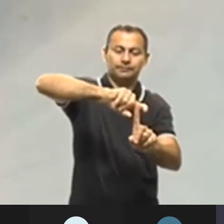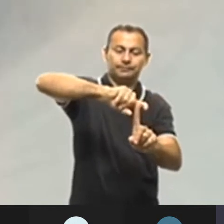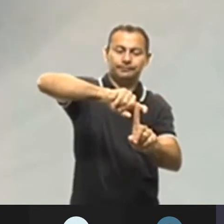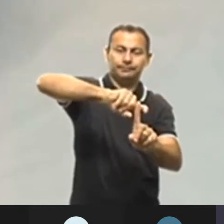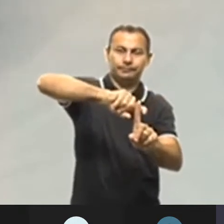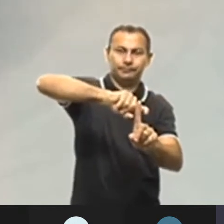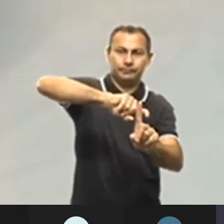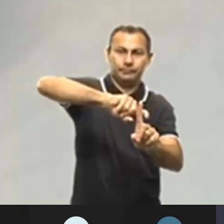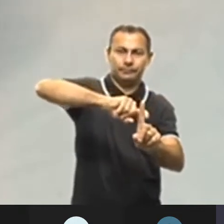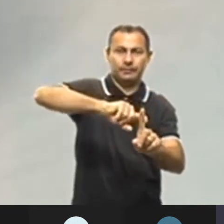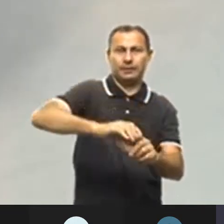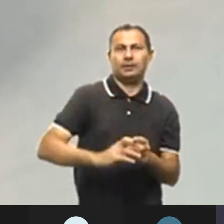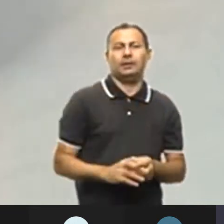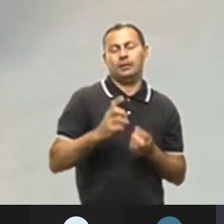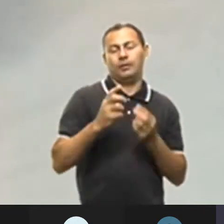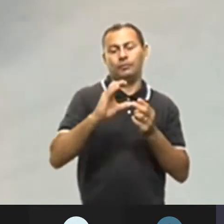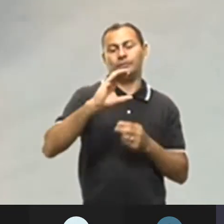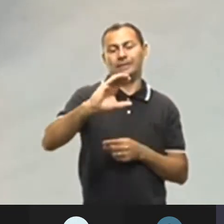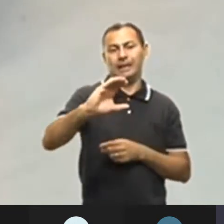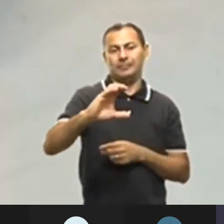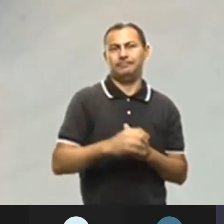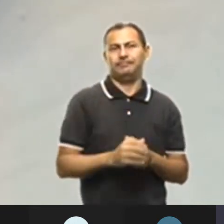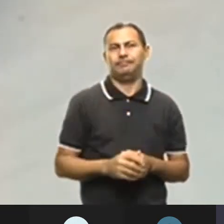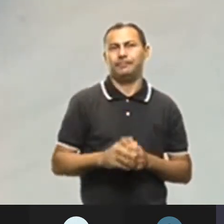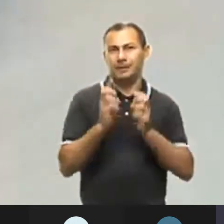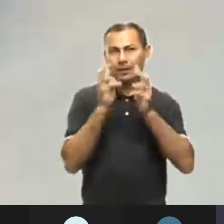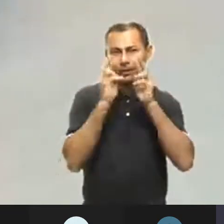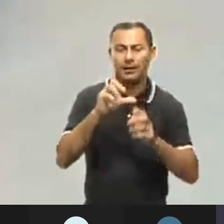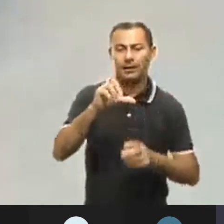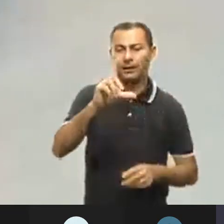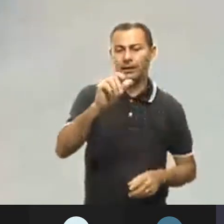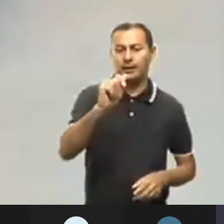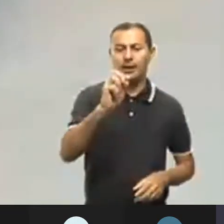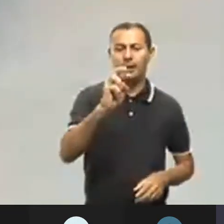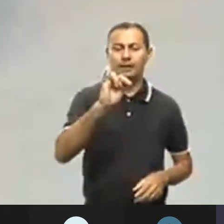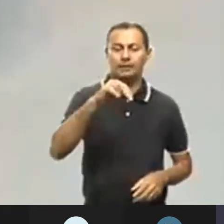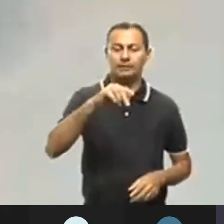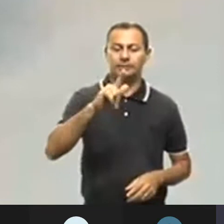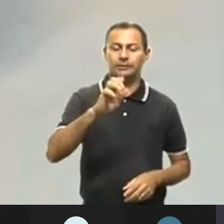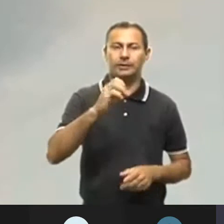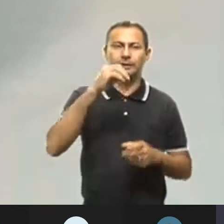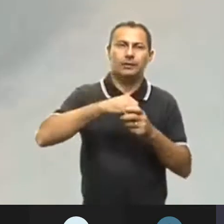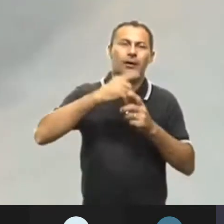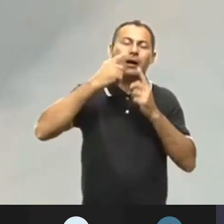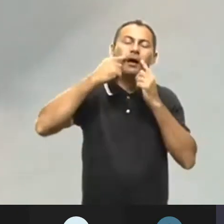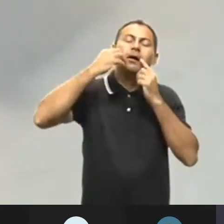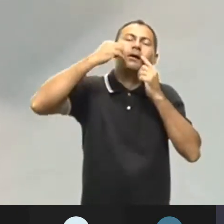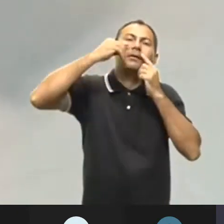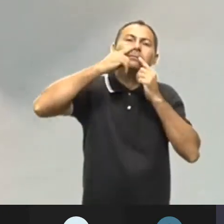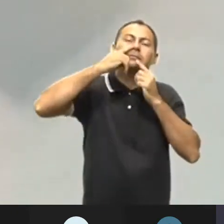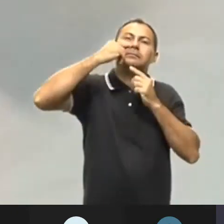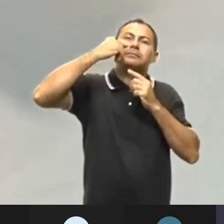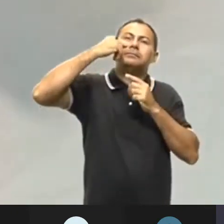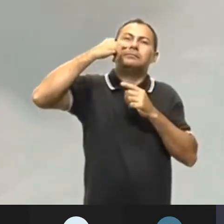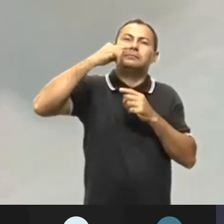C. Aí nós temos, né, aí a laringe. Se a gente olhar dentro do modelo, a gente vai observar que